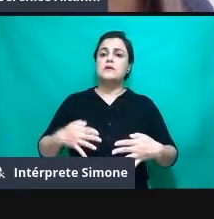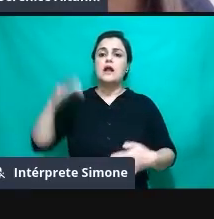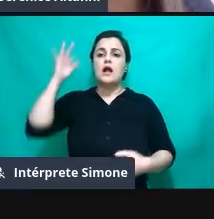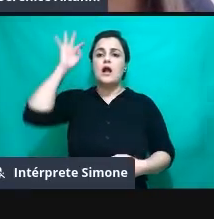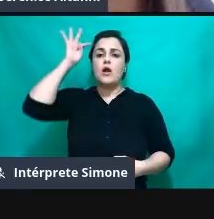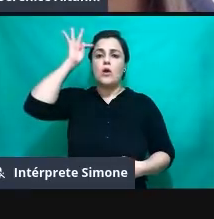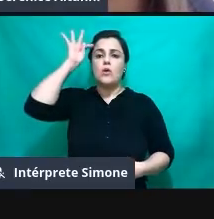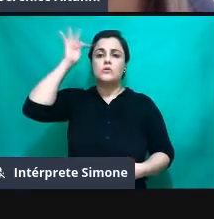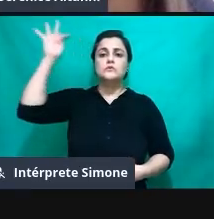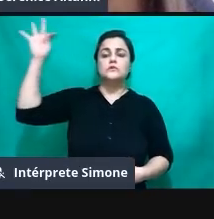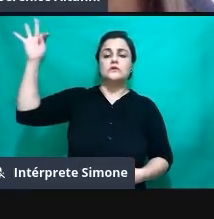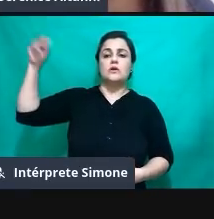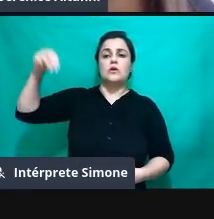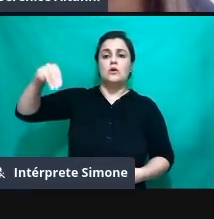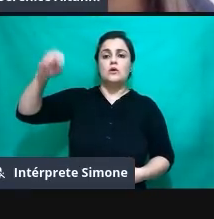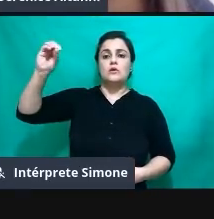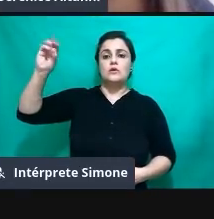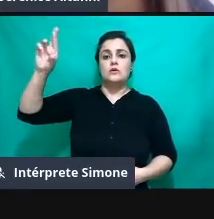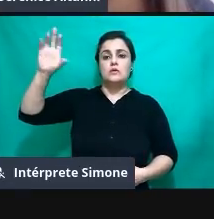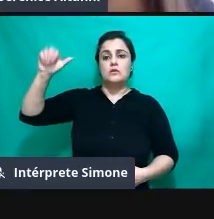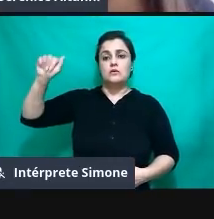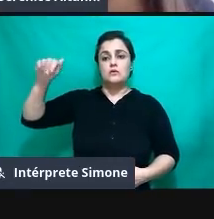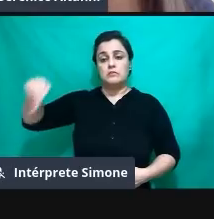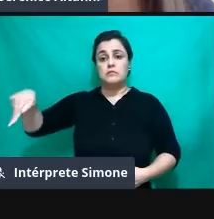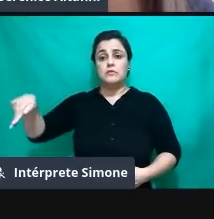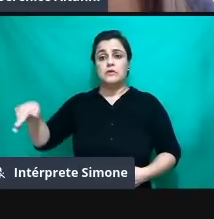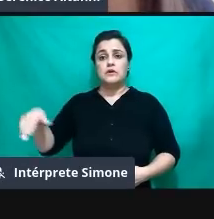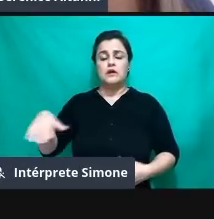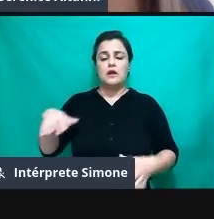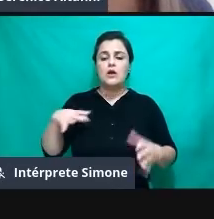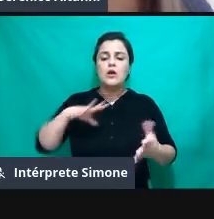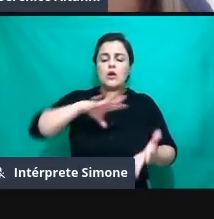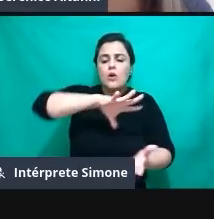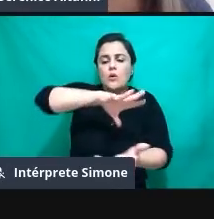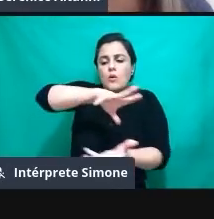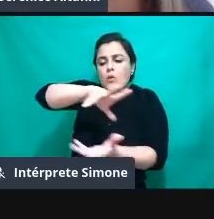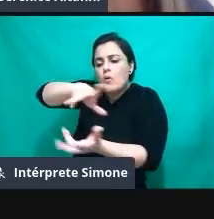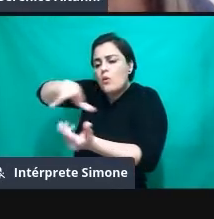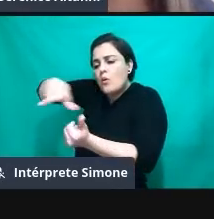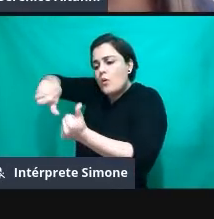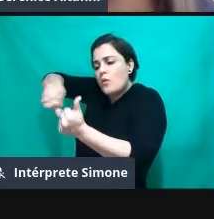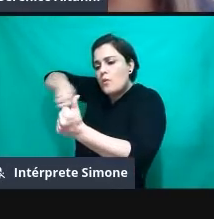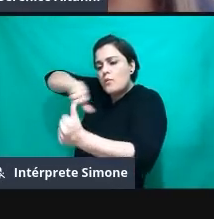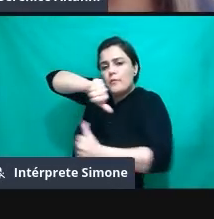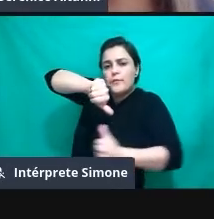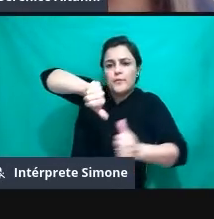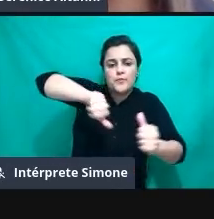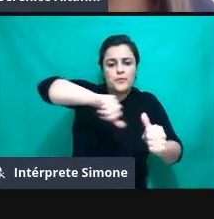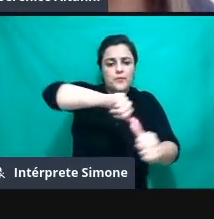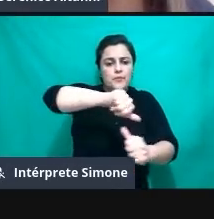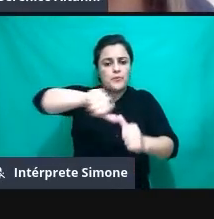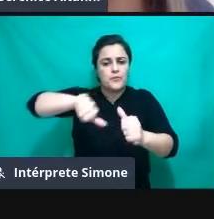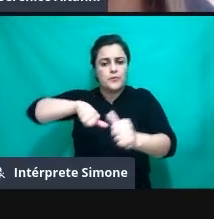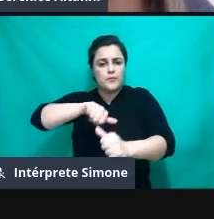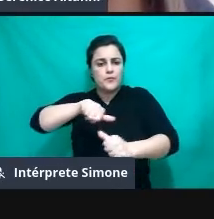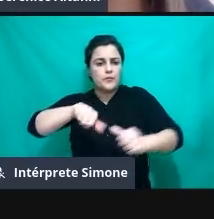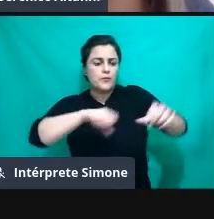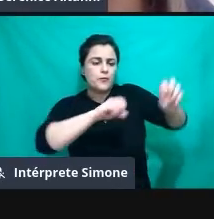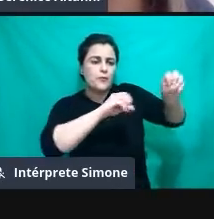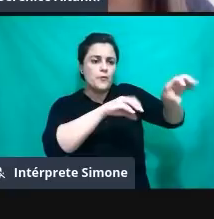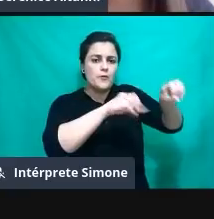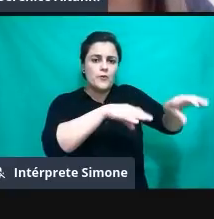diz assim: no mundo em profunda transformação, a educação precisa ser muito mais flexível,